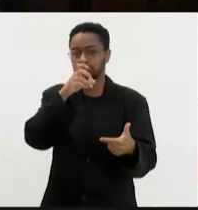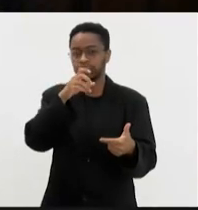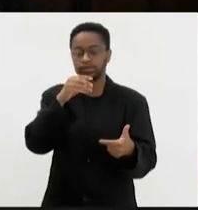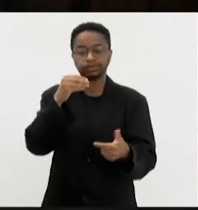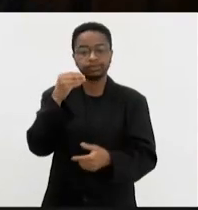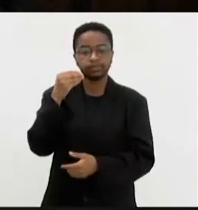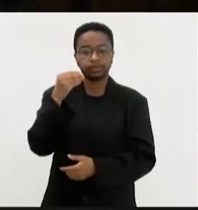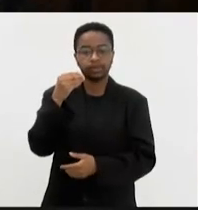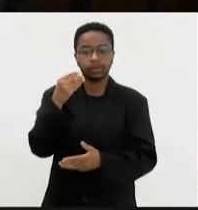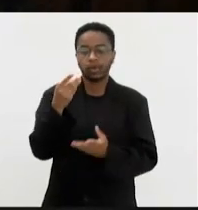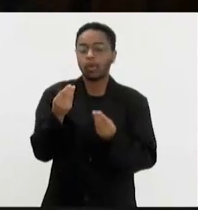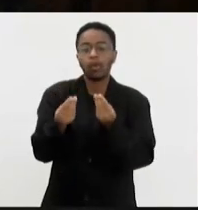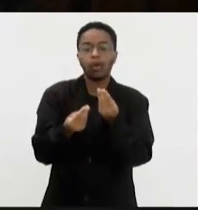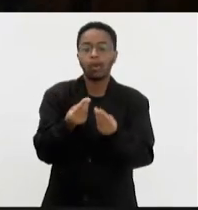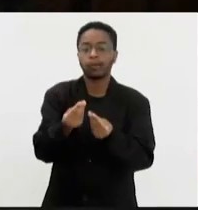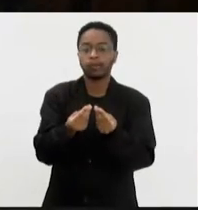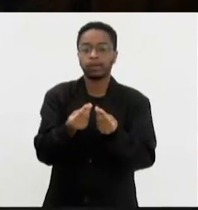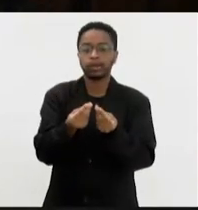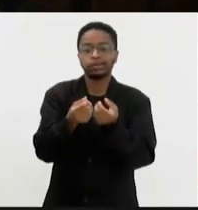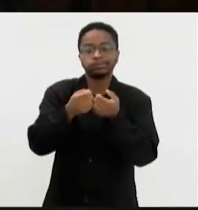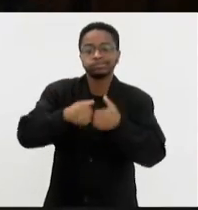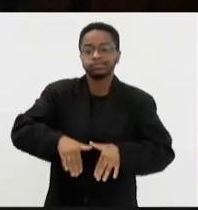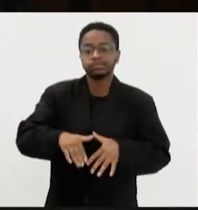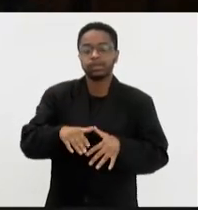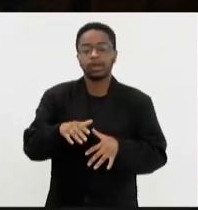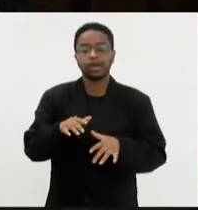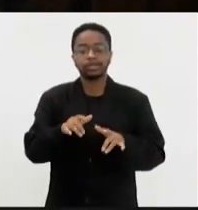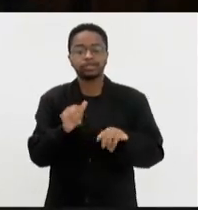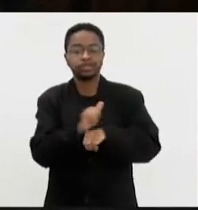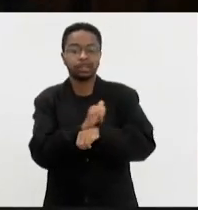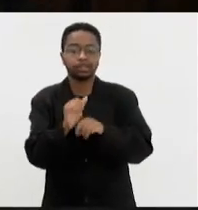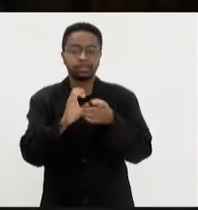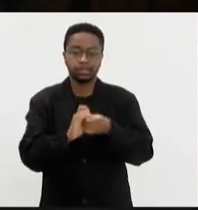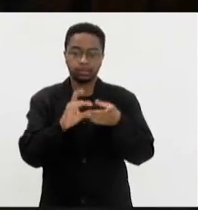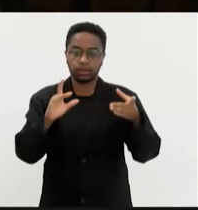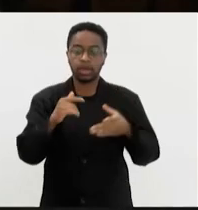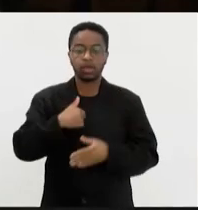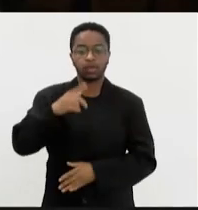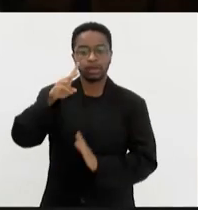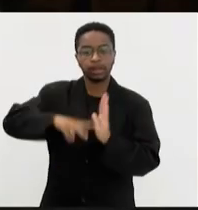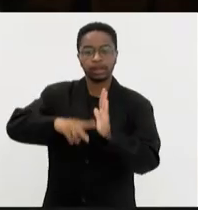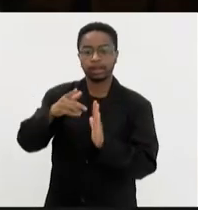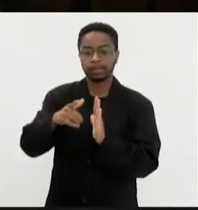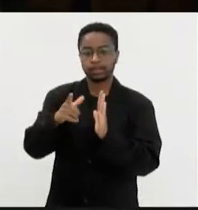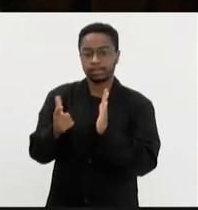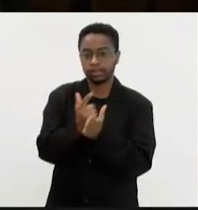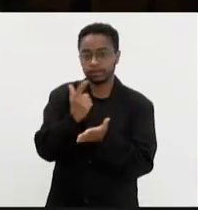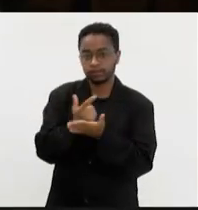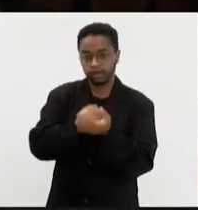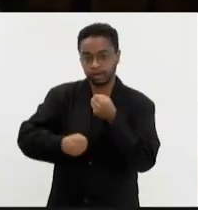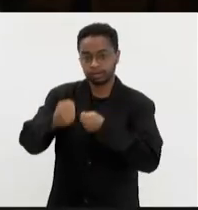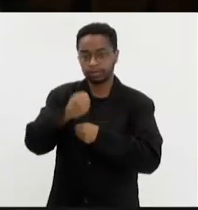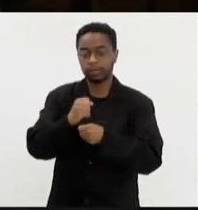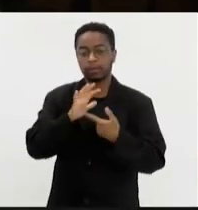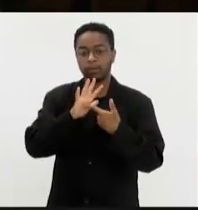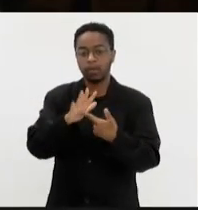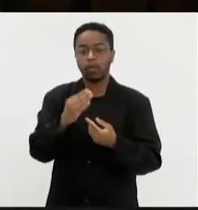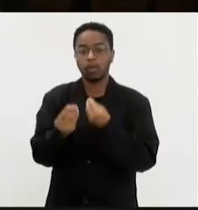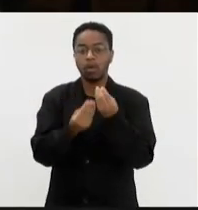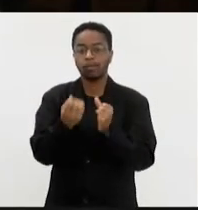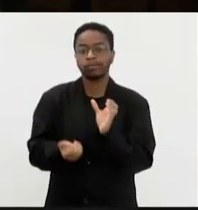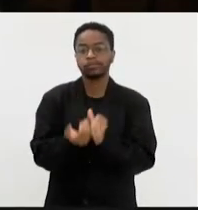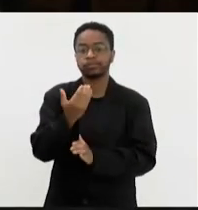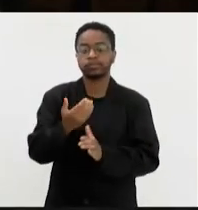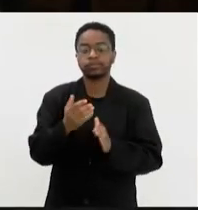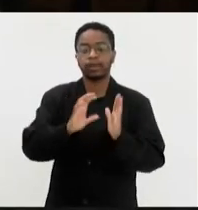corroer os mecanismos Democráticos Lia um livro no ano passado eh que narrava o surgimento do partido